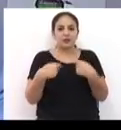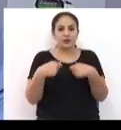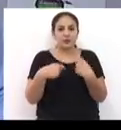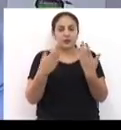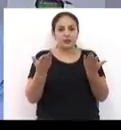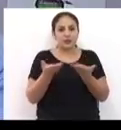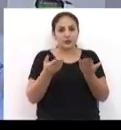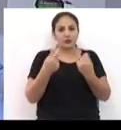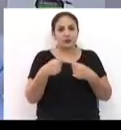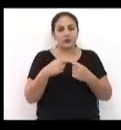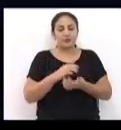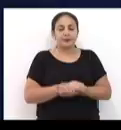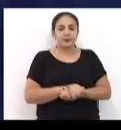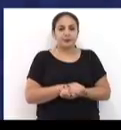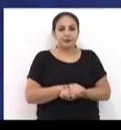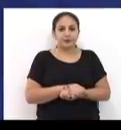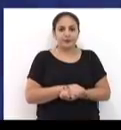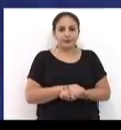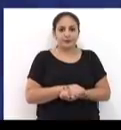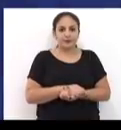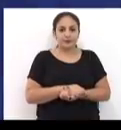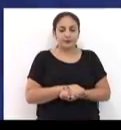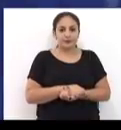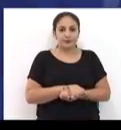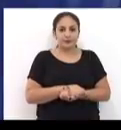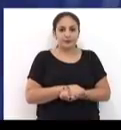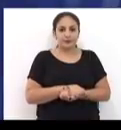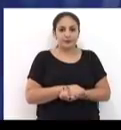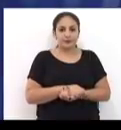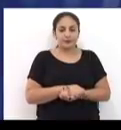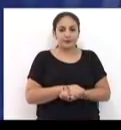que hoje necessita.